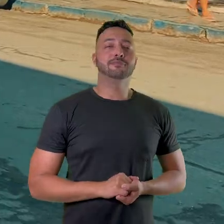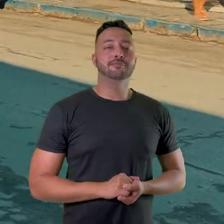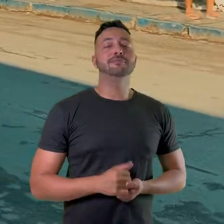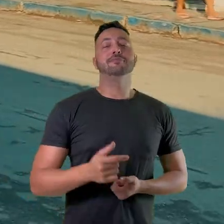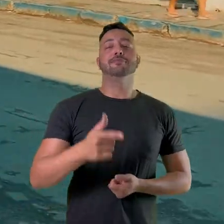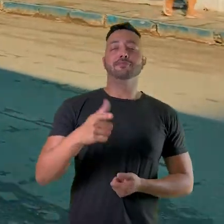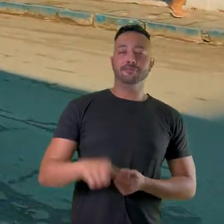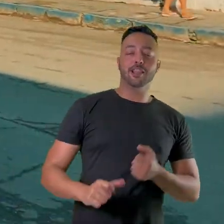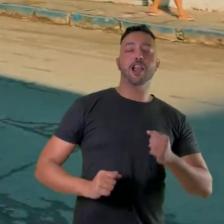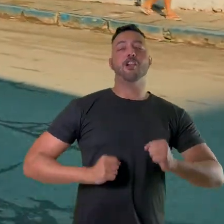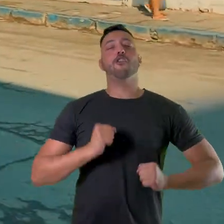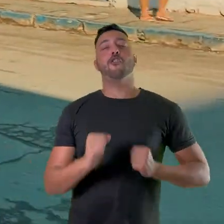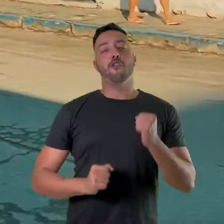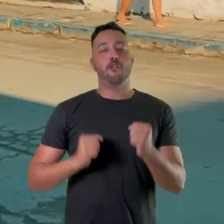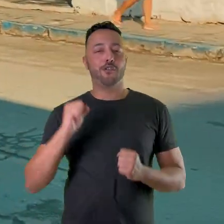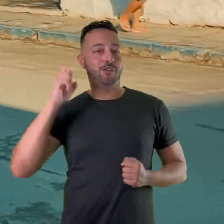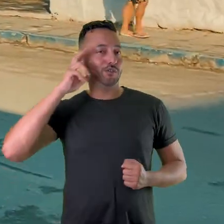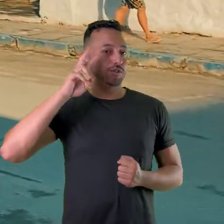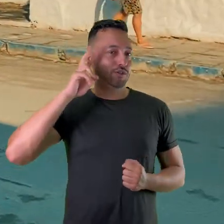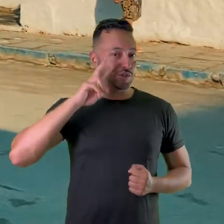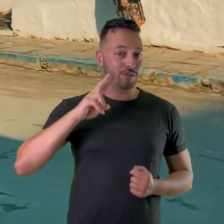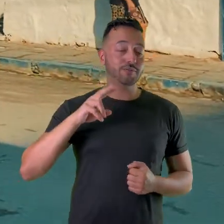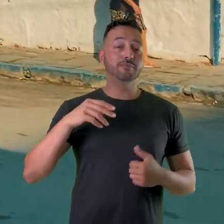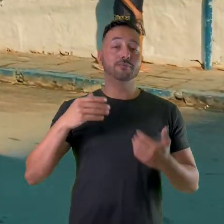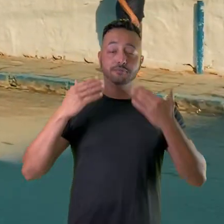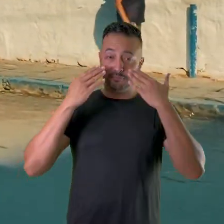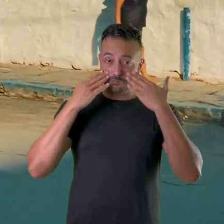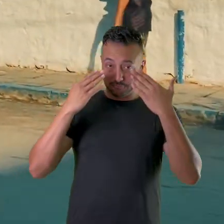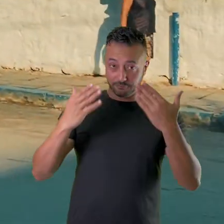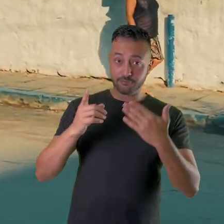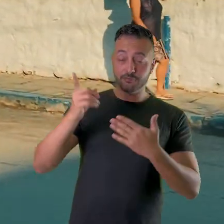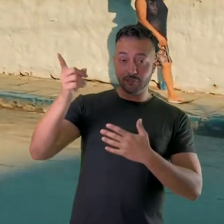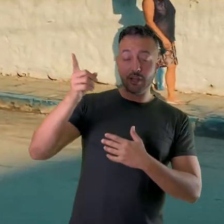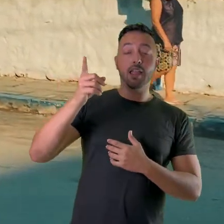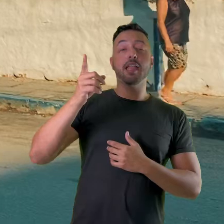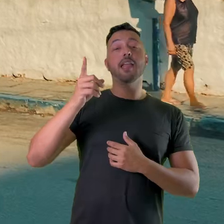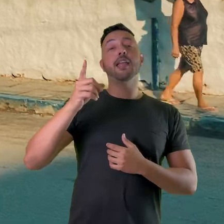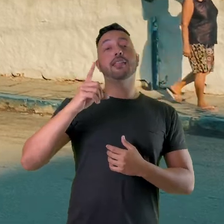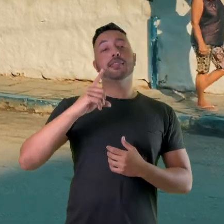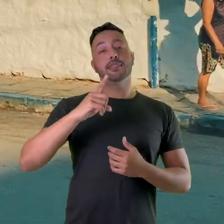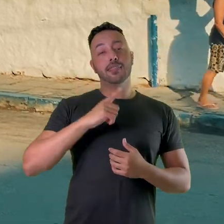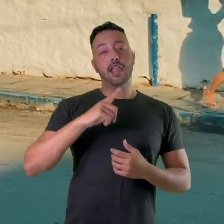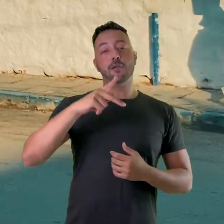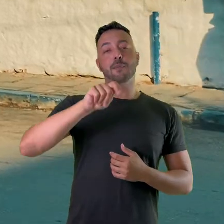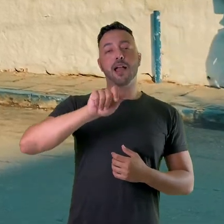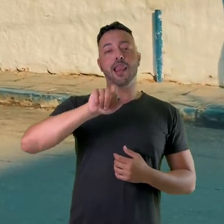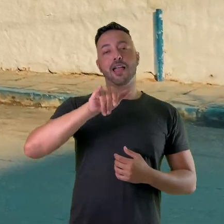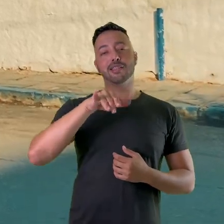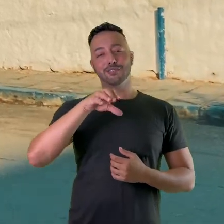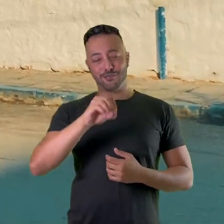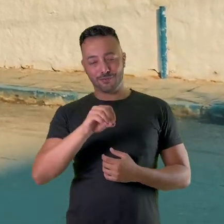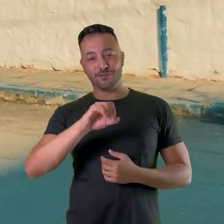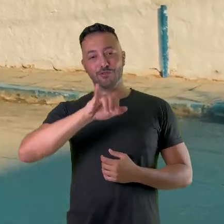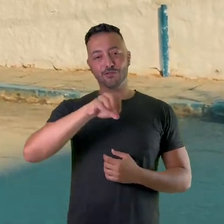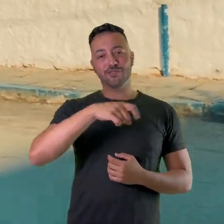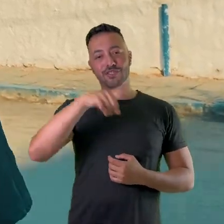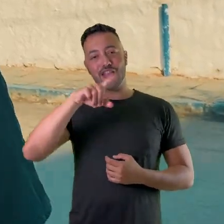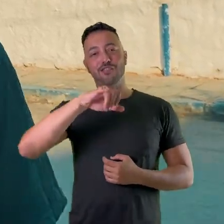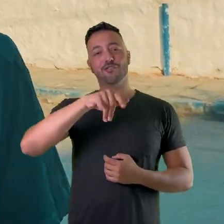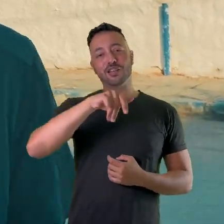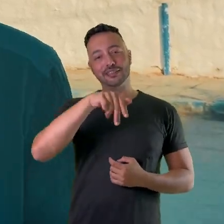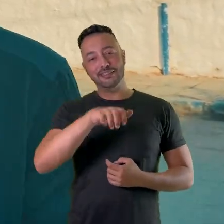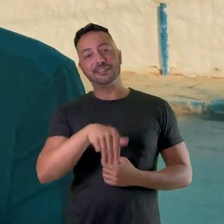Mais uma corrida com história. Estamos aqui em frente ao Palácio Municipal José Joaquim da Silva